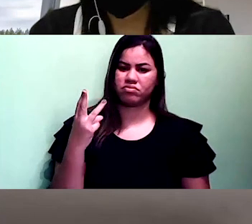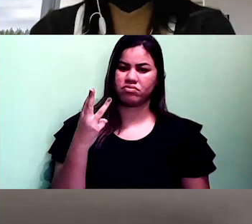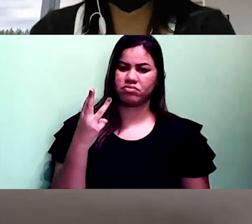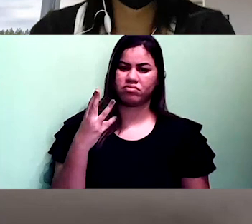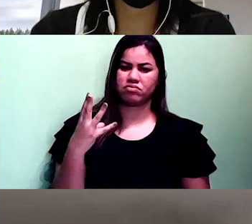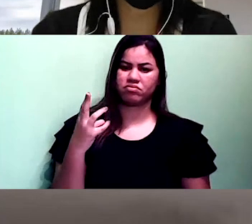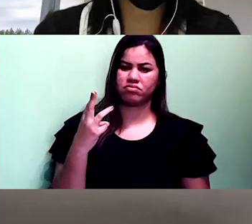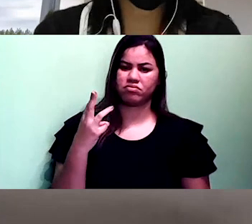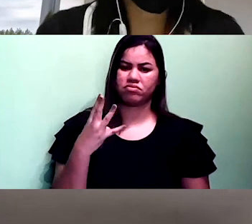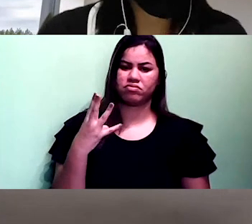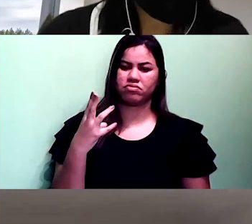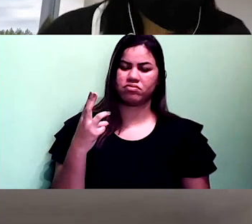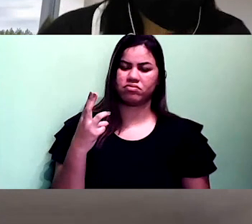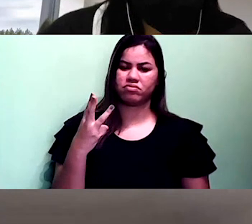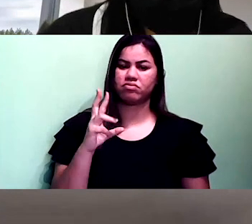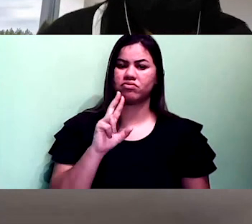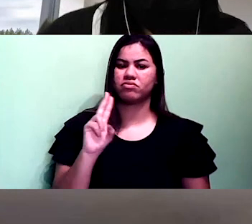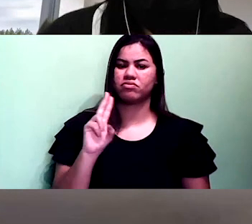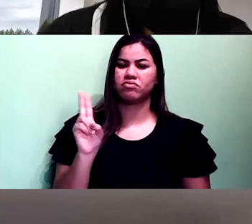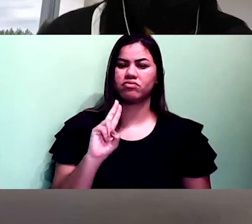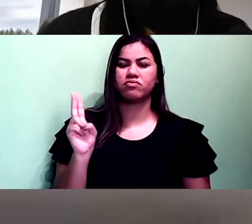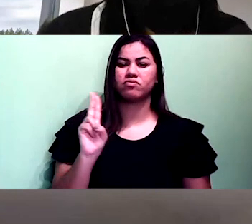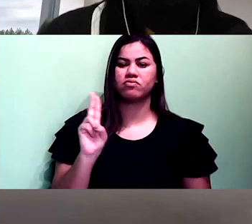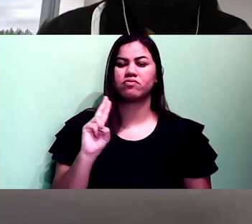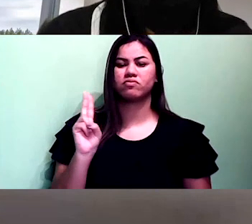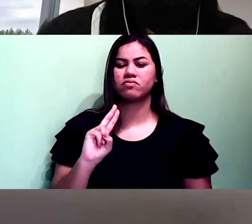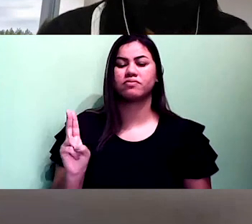Número 34.